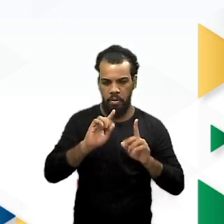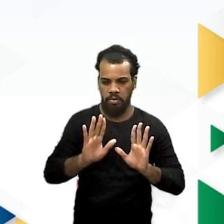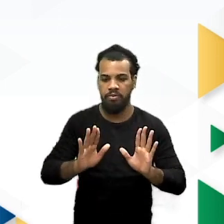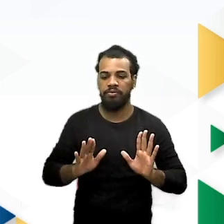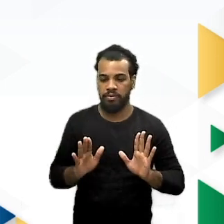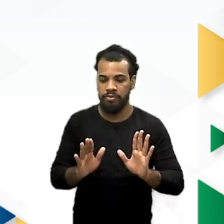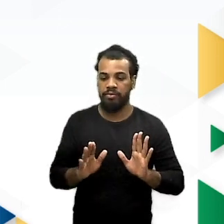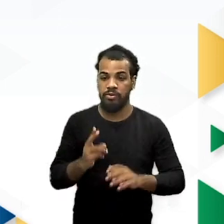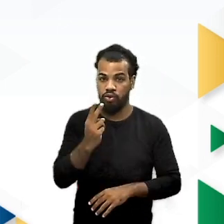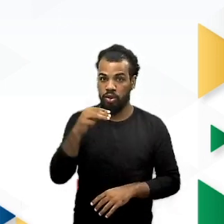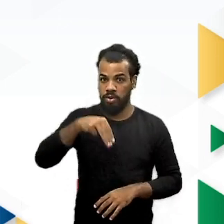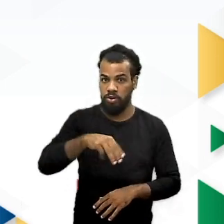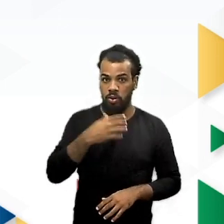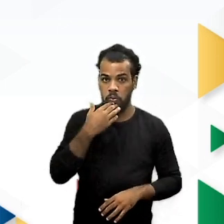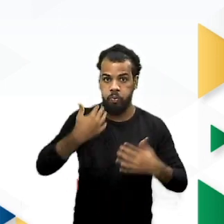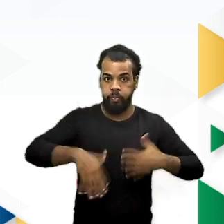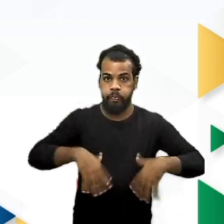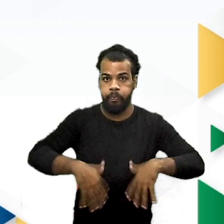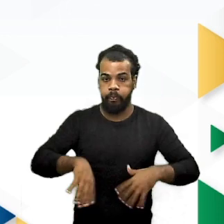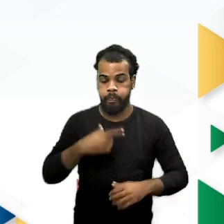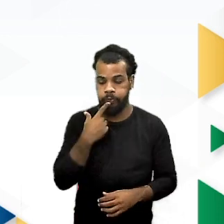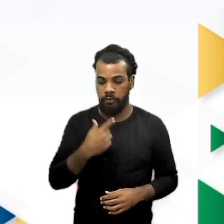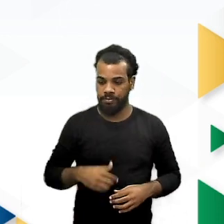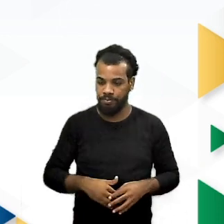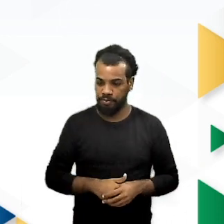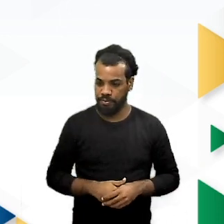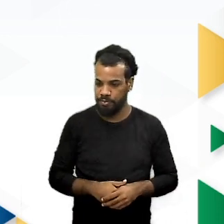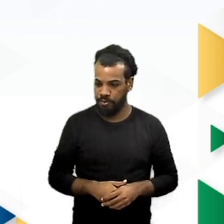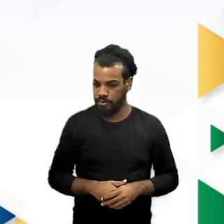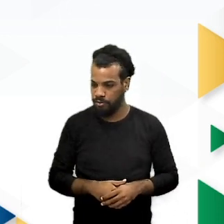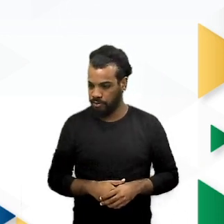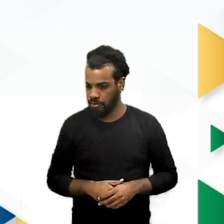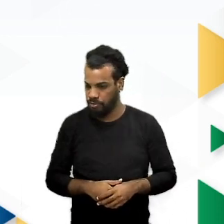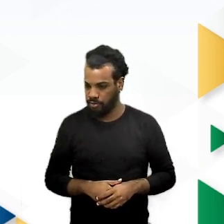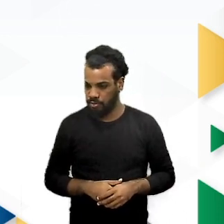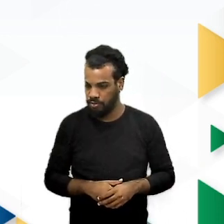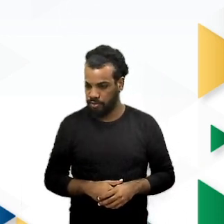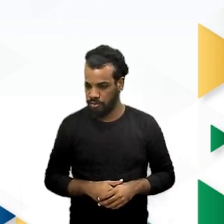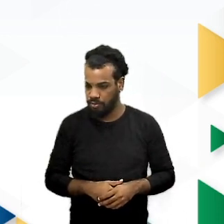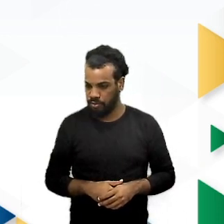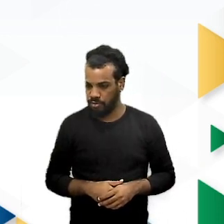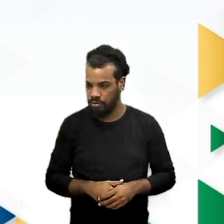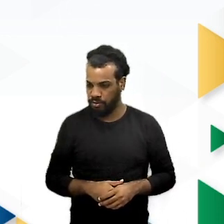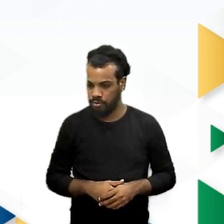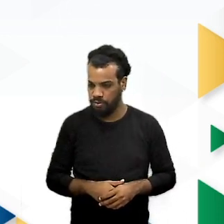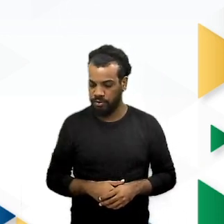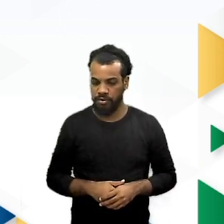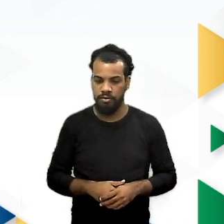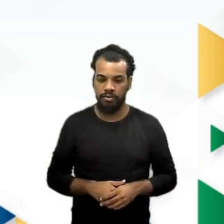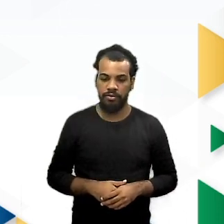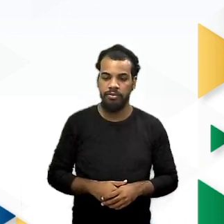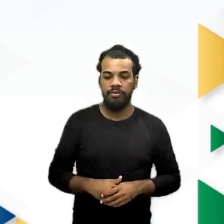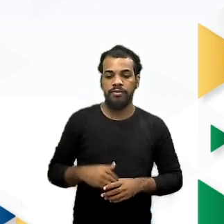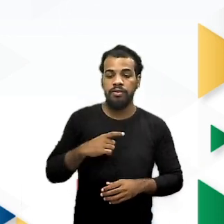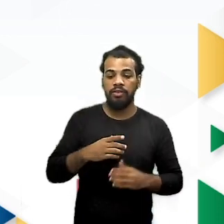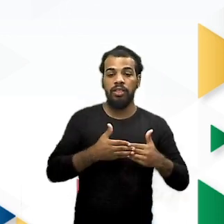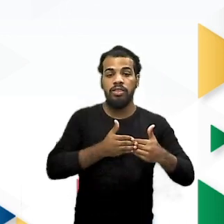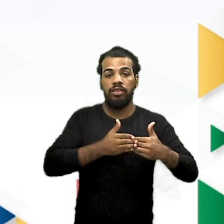acabar, agora Ronaldo me deu só 2 minutos. Vamos fazer essa questão comigo? Escreva os 5 primeiros termos de cada